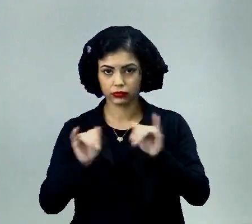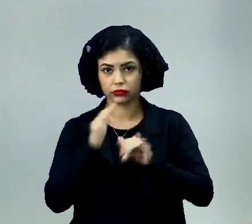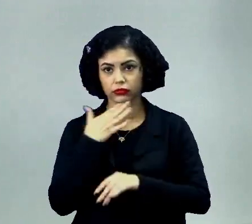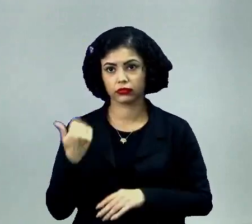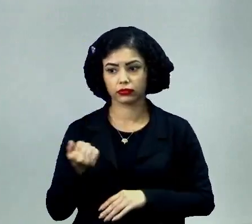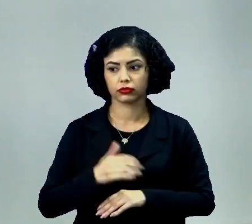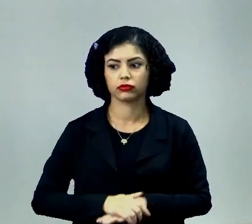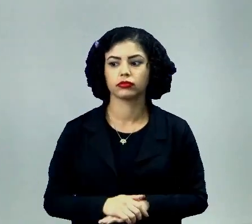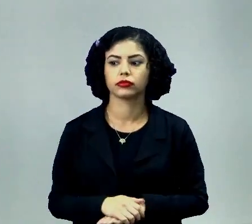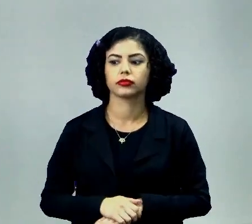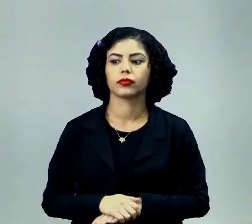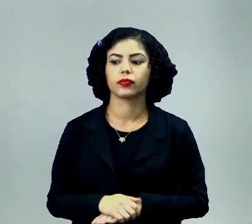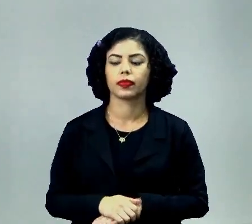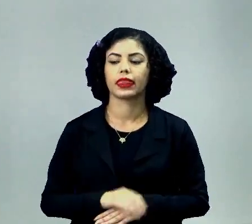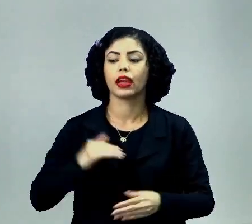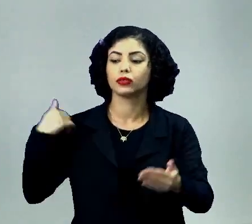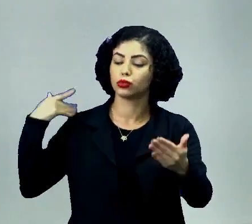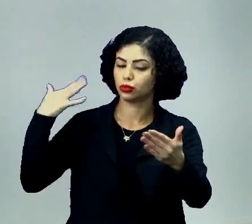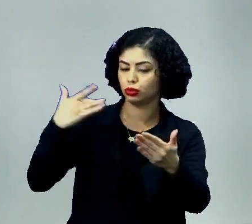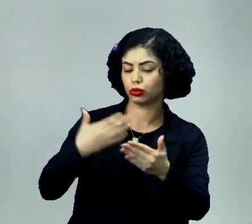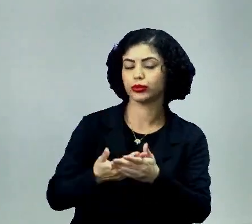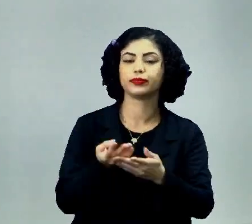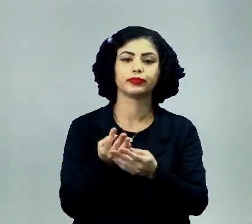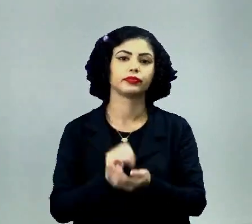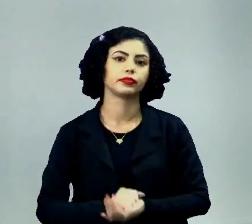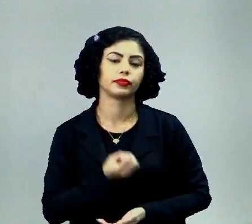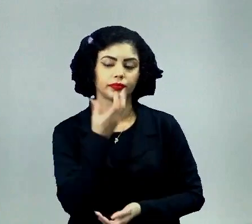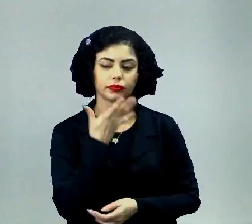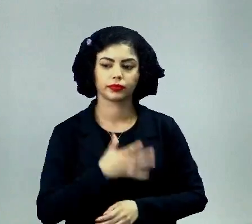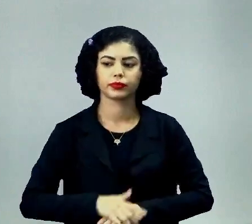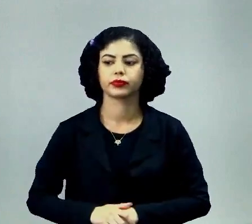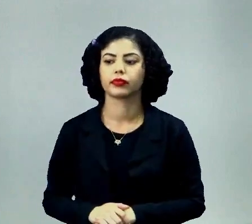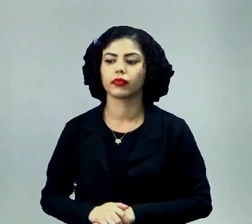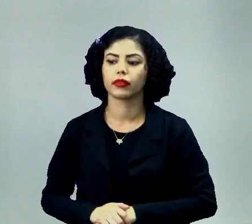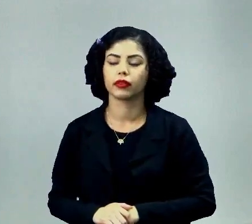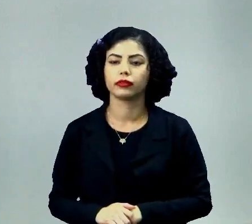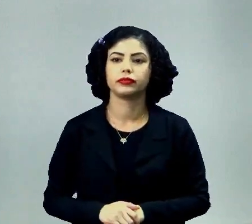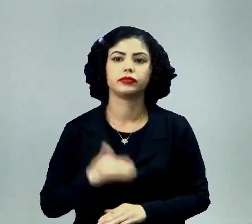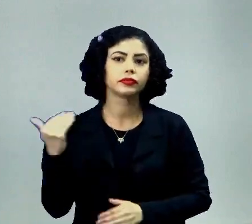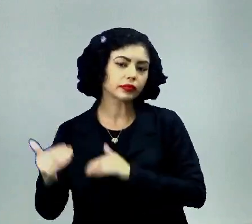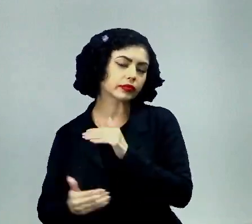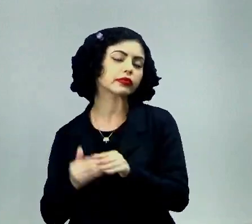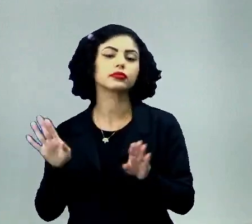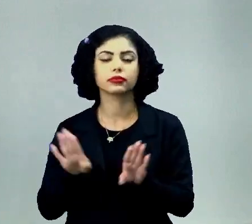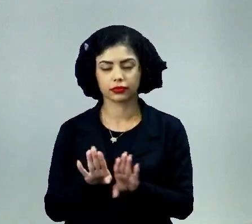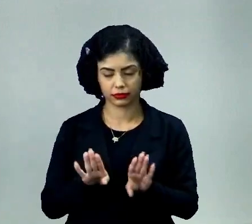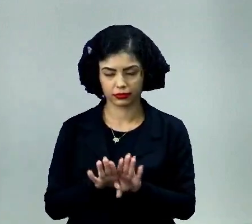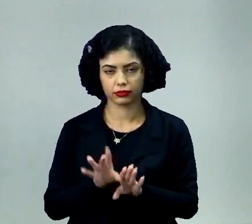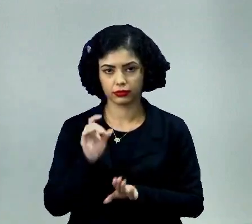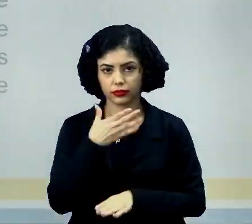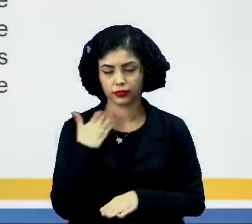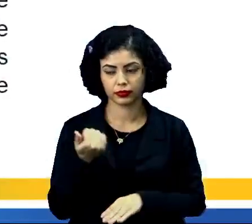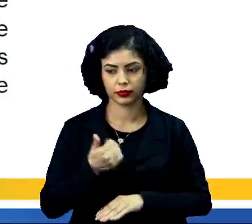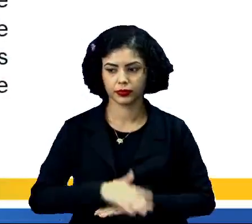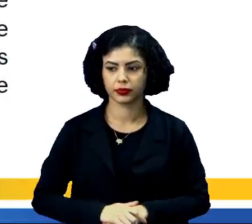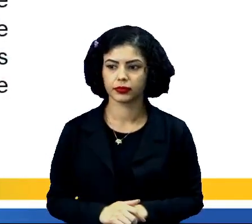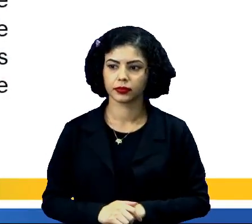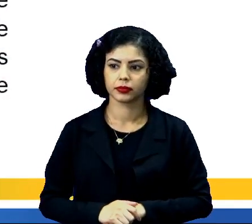informações melhores, graças aos avanços, né, aí das fotografias, tá? Que com o decorrer do tempo a gente sabe que foi só melhorando,